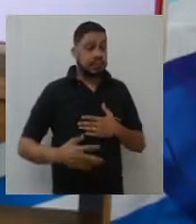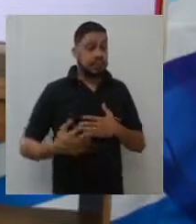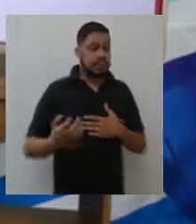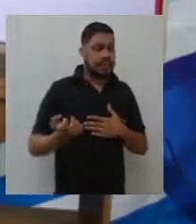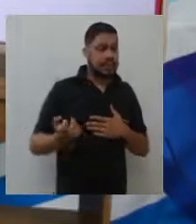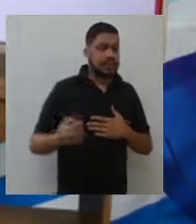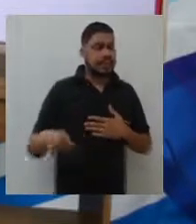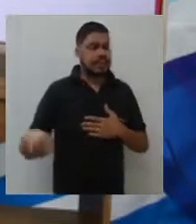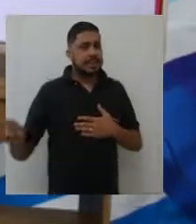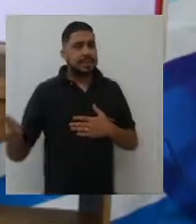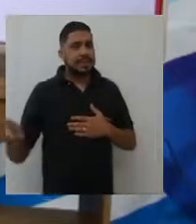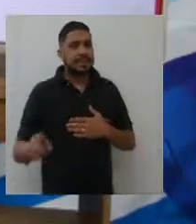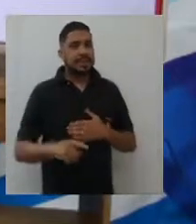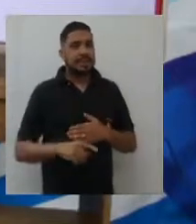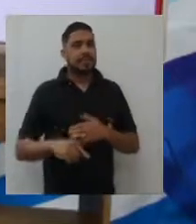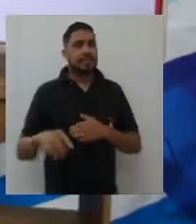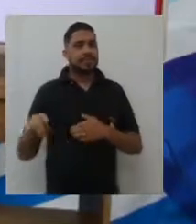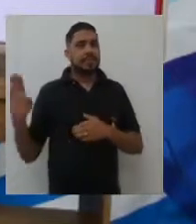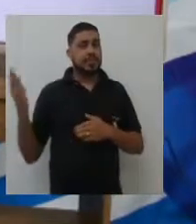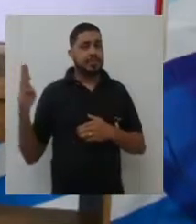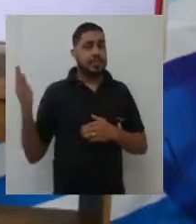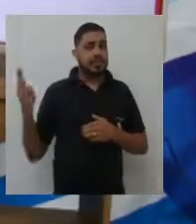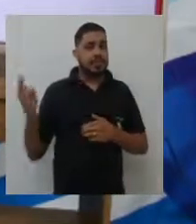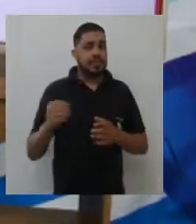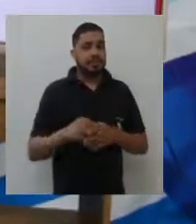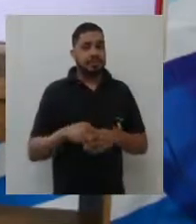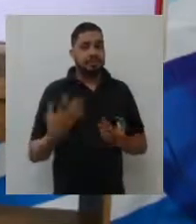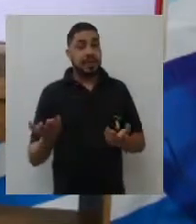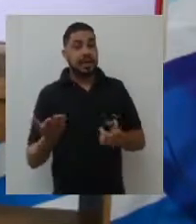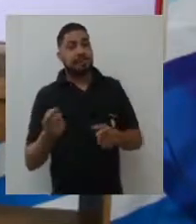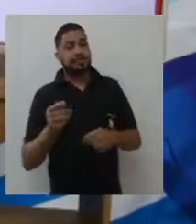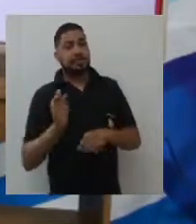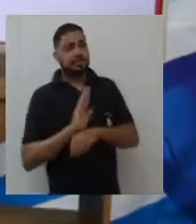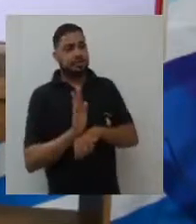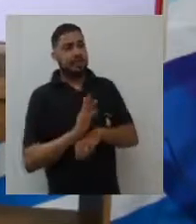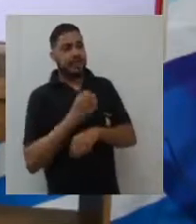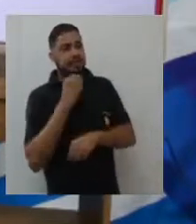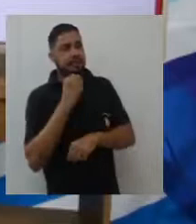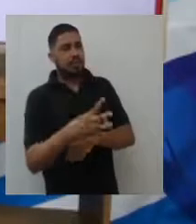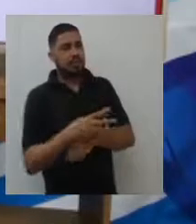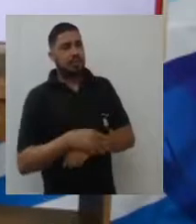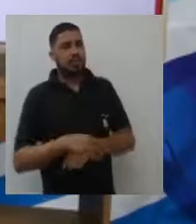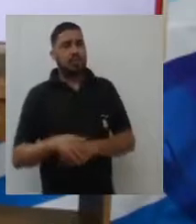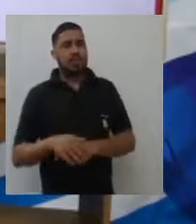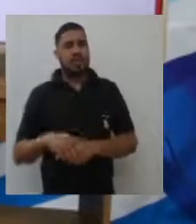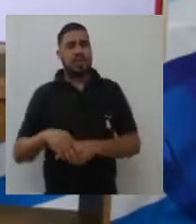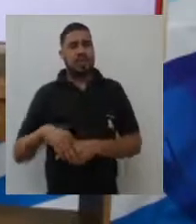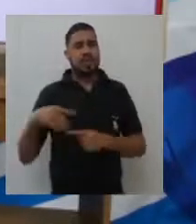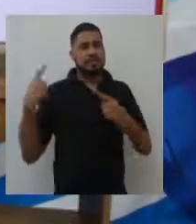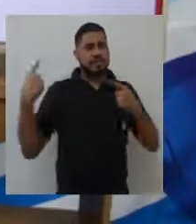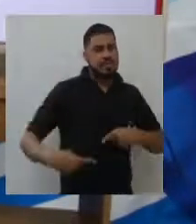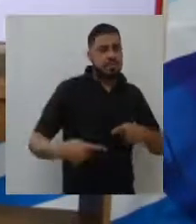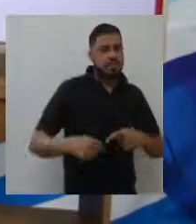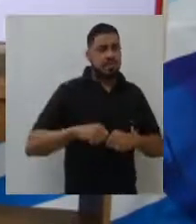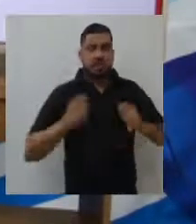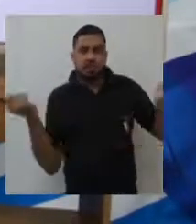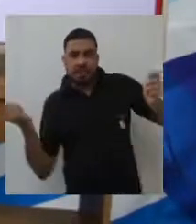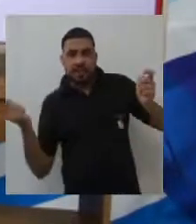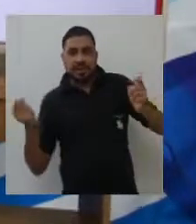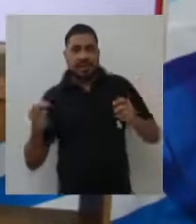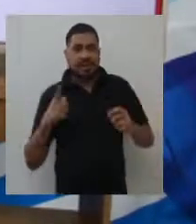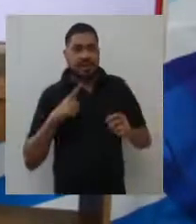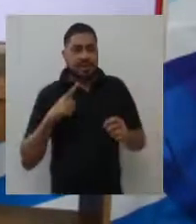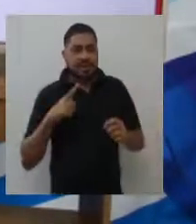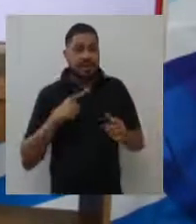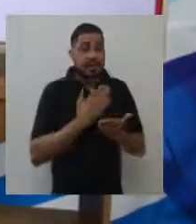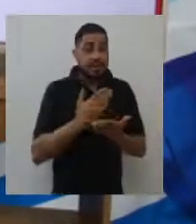no banheiro, mas o filme Sessão da Tarde está muito bom, é Missão Impossível, está naquele capítulo que vai decidir